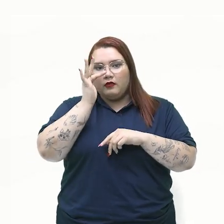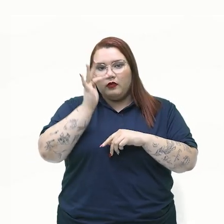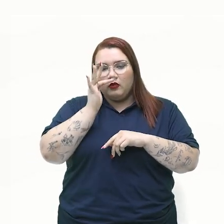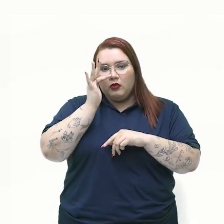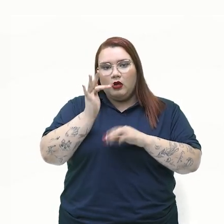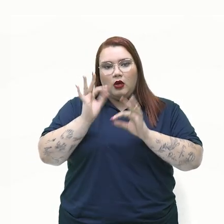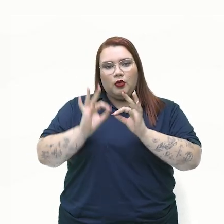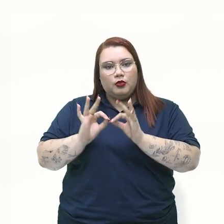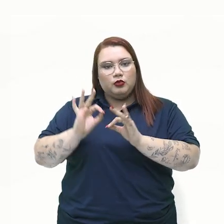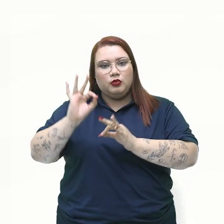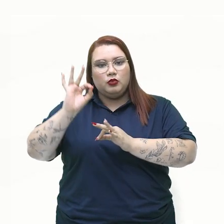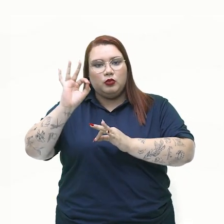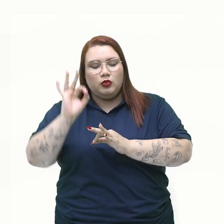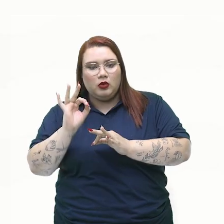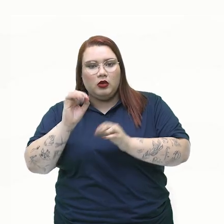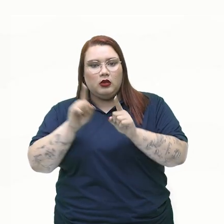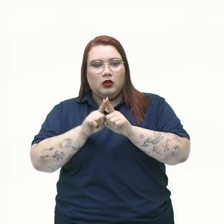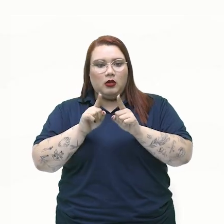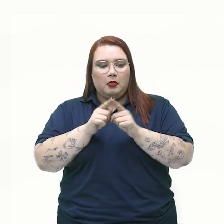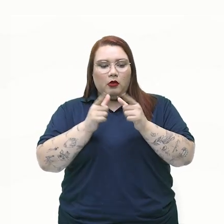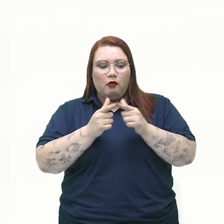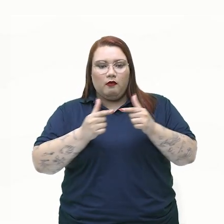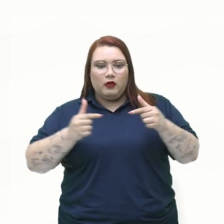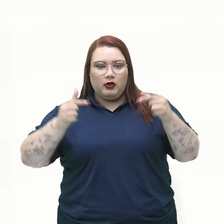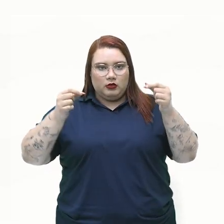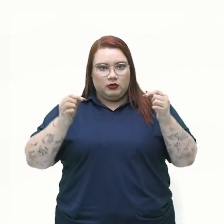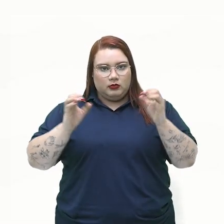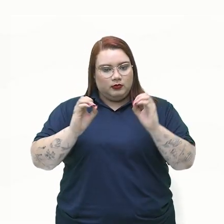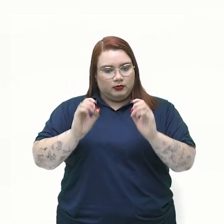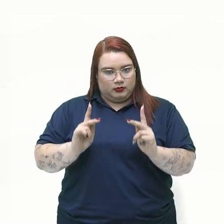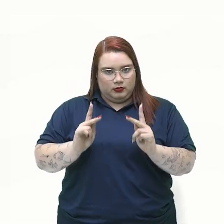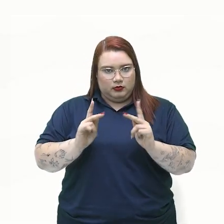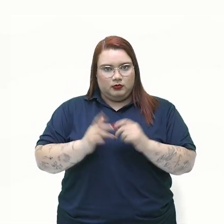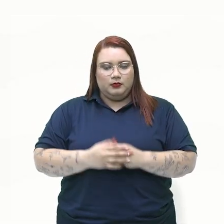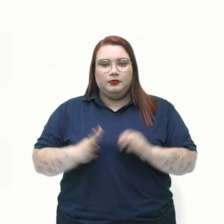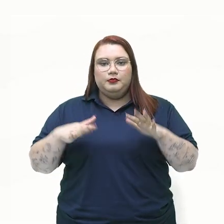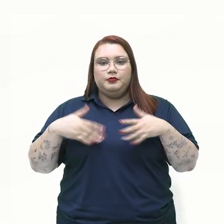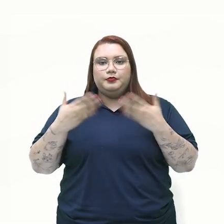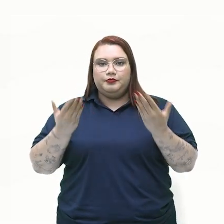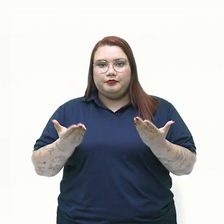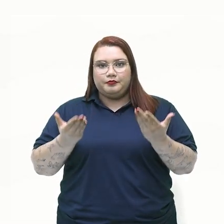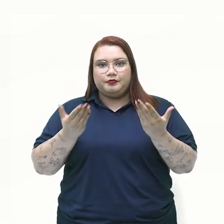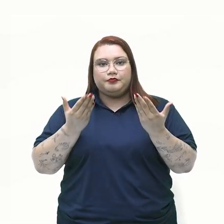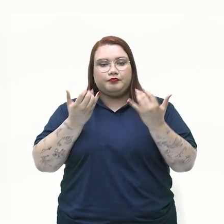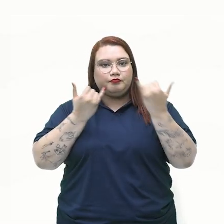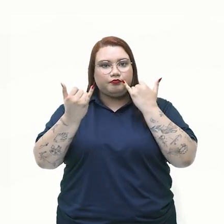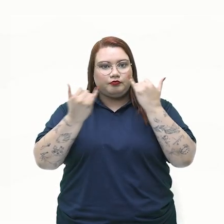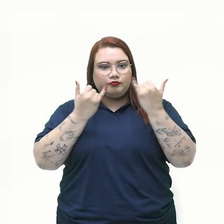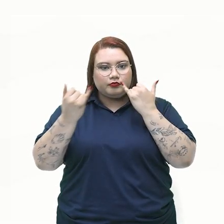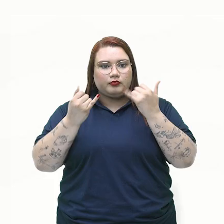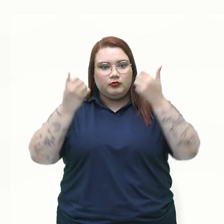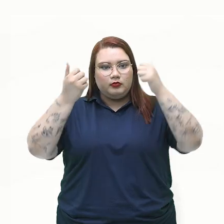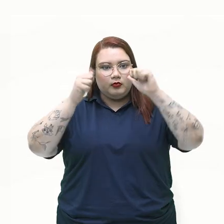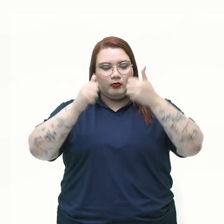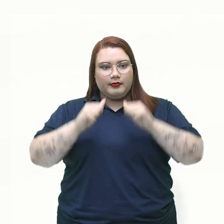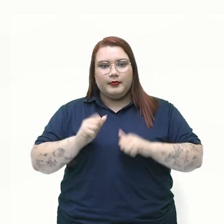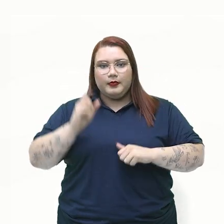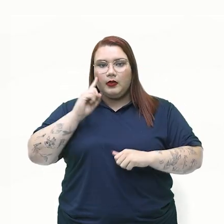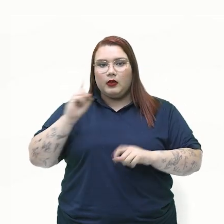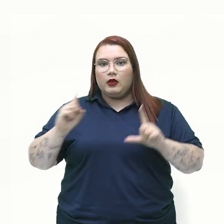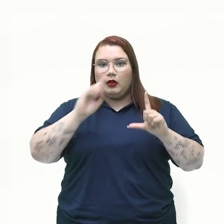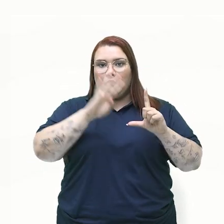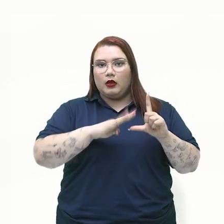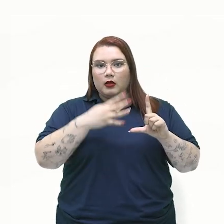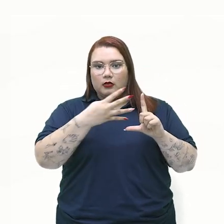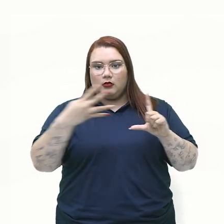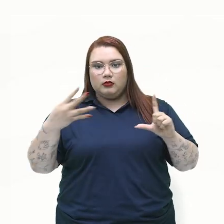à flor, à altura, à semente e à vagem também, tá bom? Então, a gente analisou aí